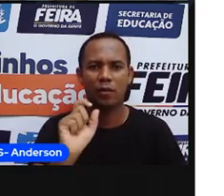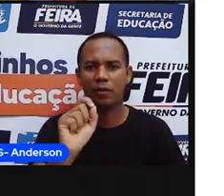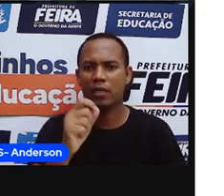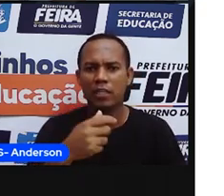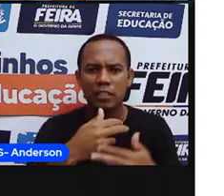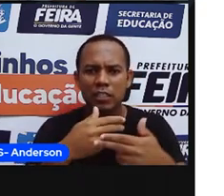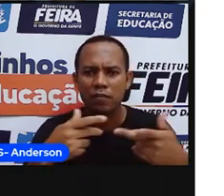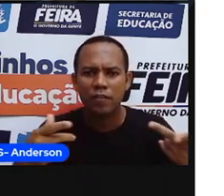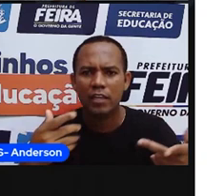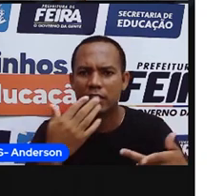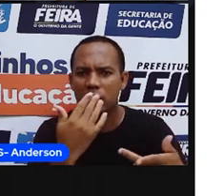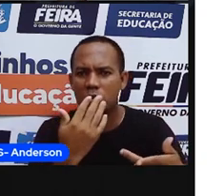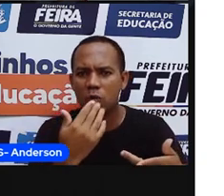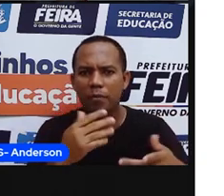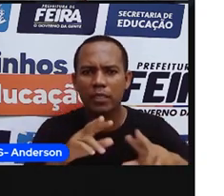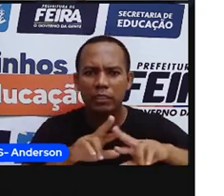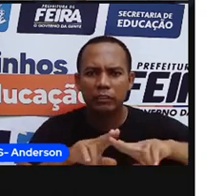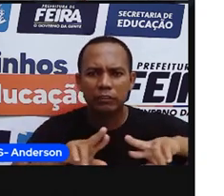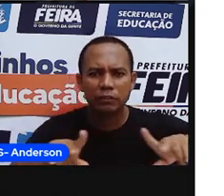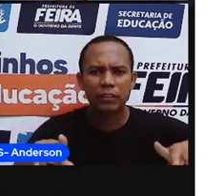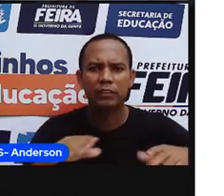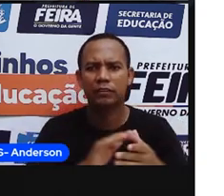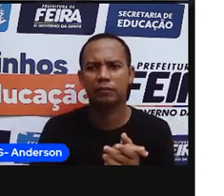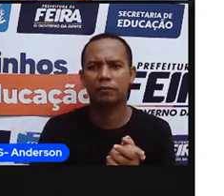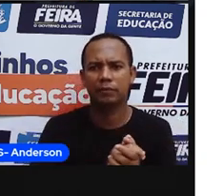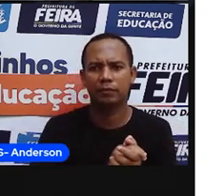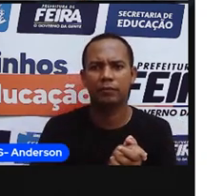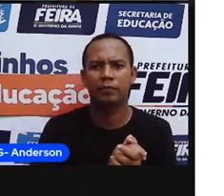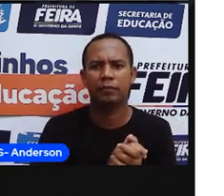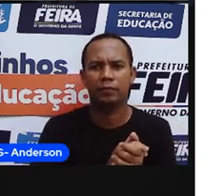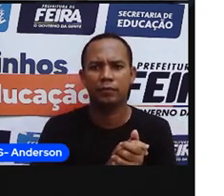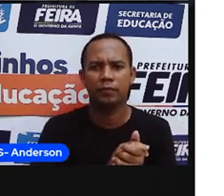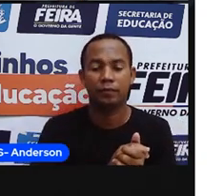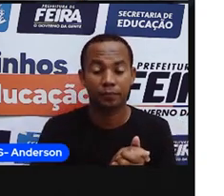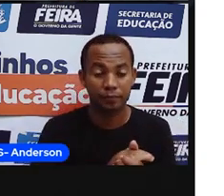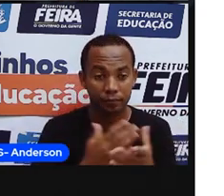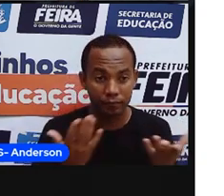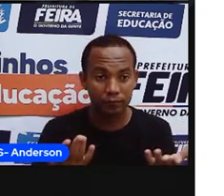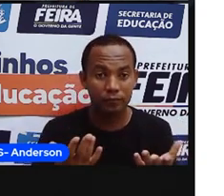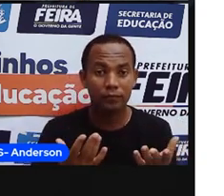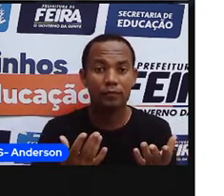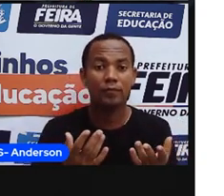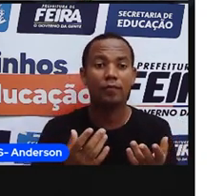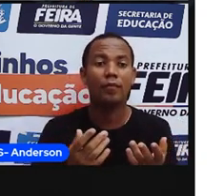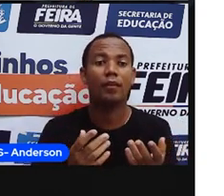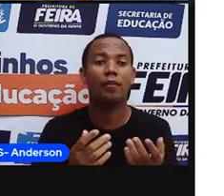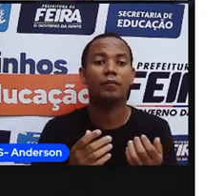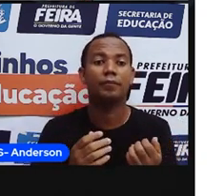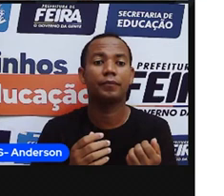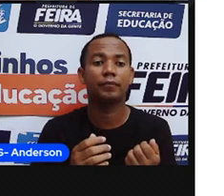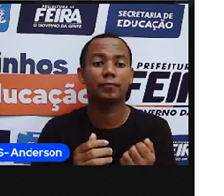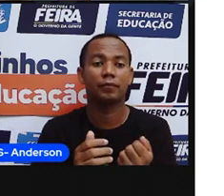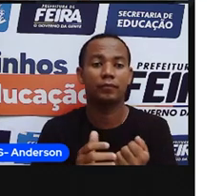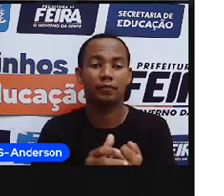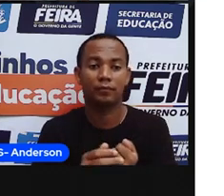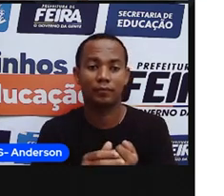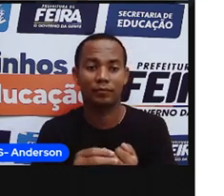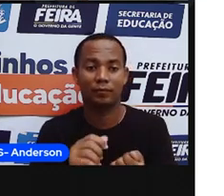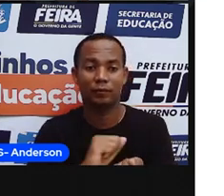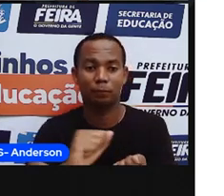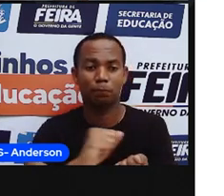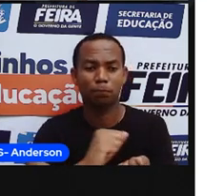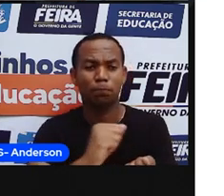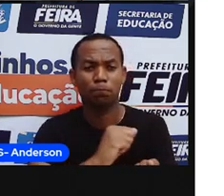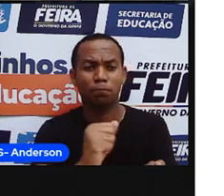lendas sobre o surgimento do milho. A pamonha, que a gente come aí na época do São João, na época